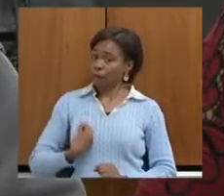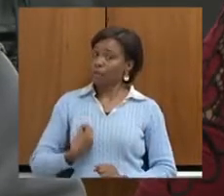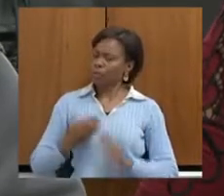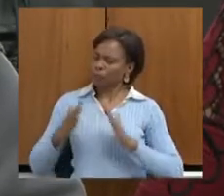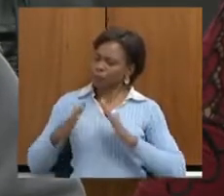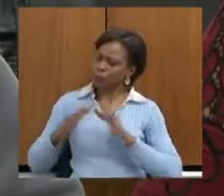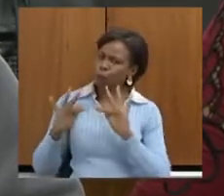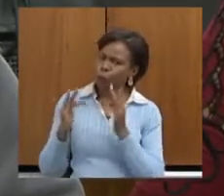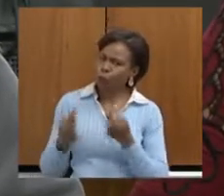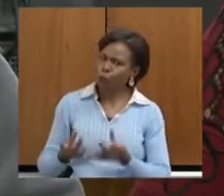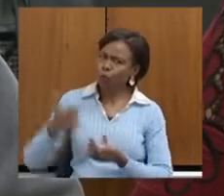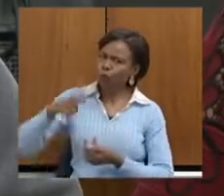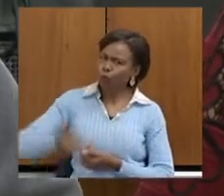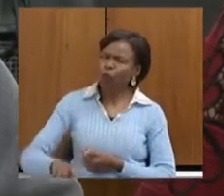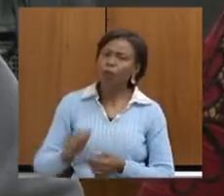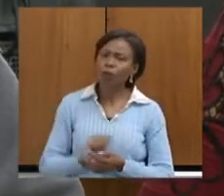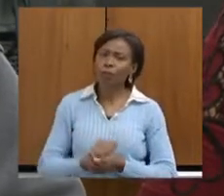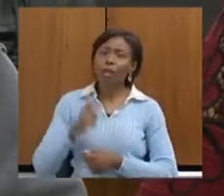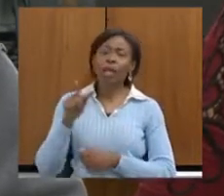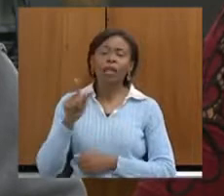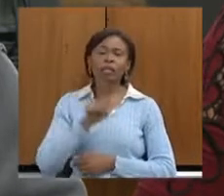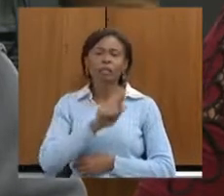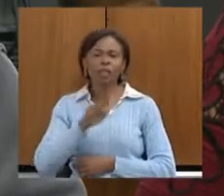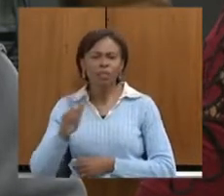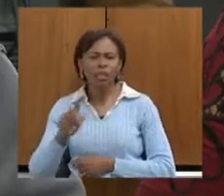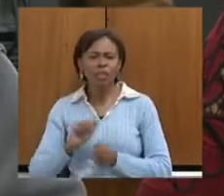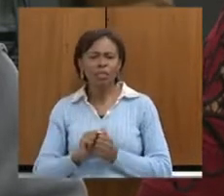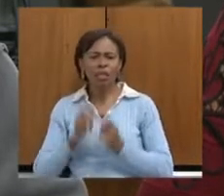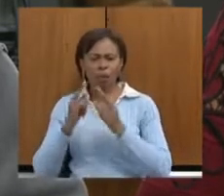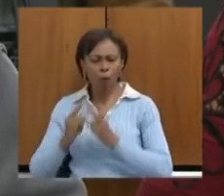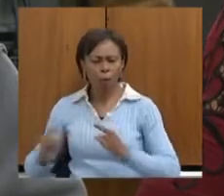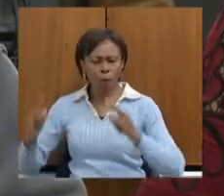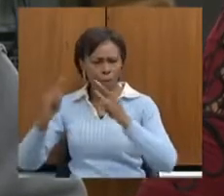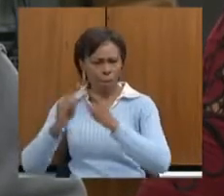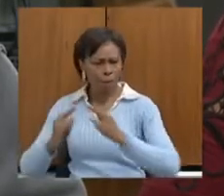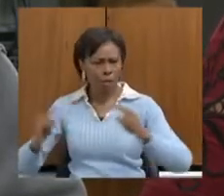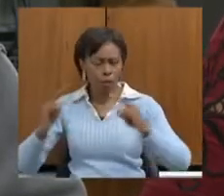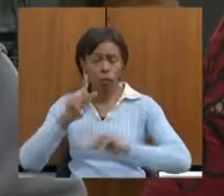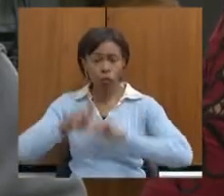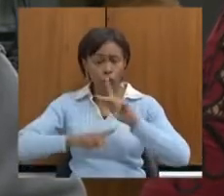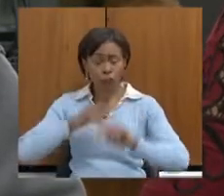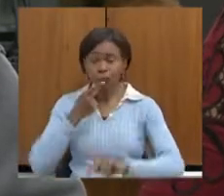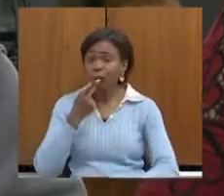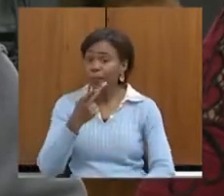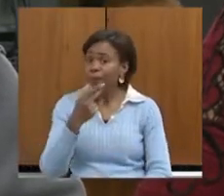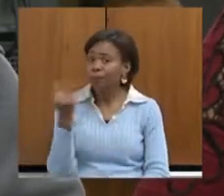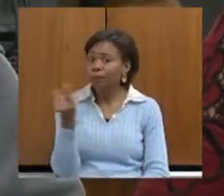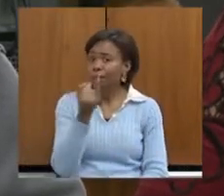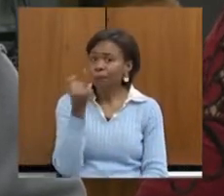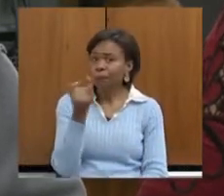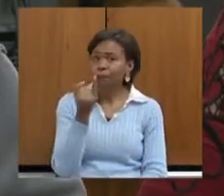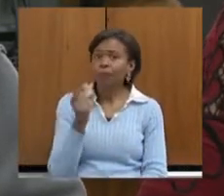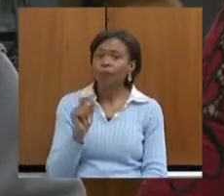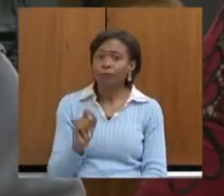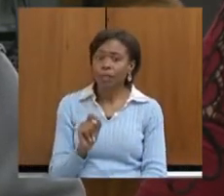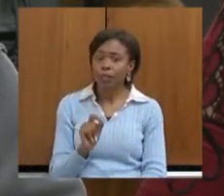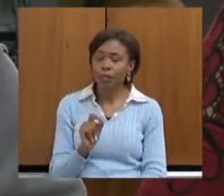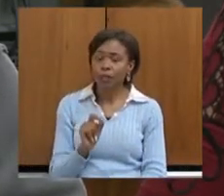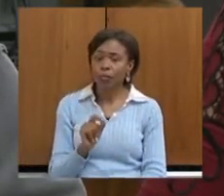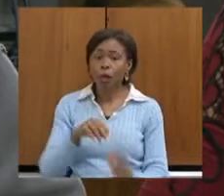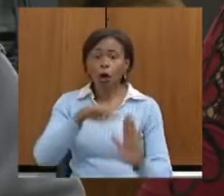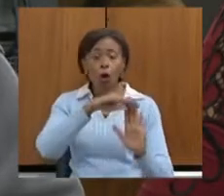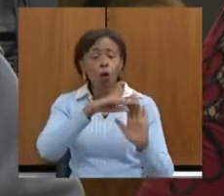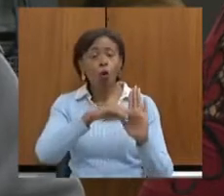então garante o modo de vida é muito importante então por isso que os atingidos reunido em Valadares e em vários acampamentos né